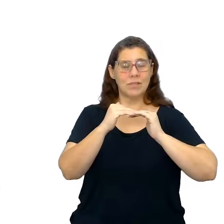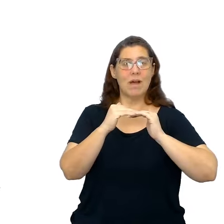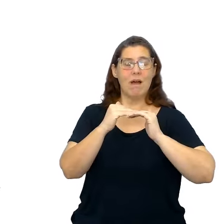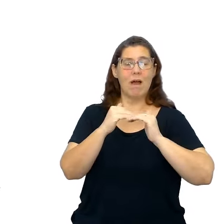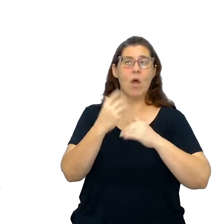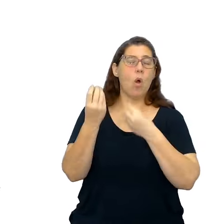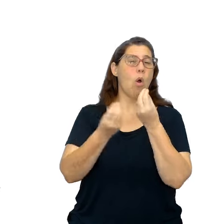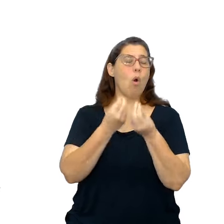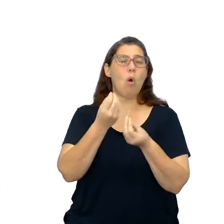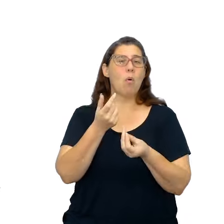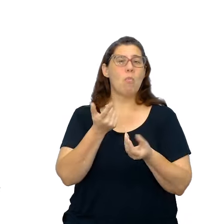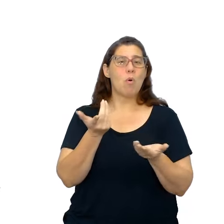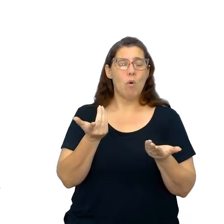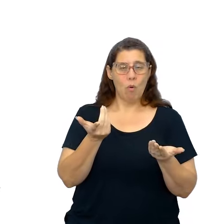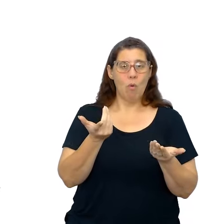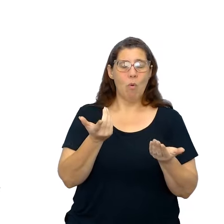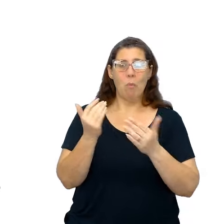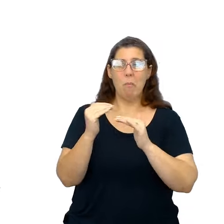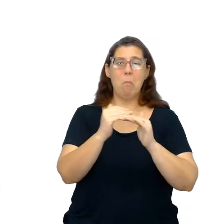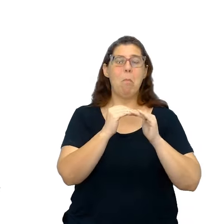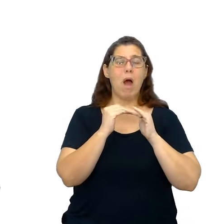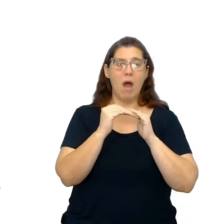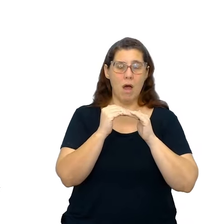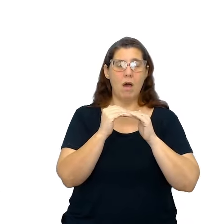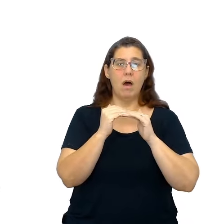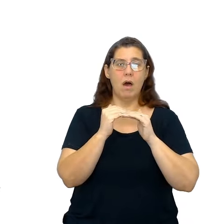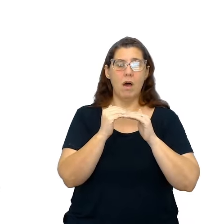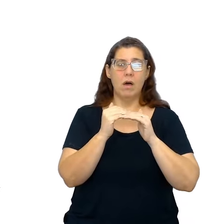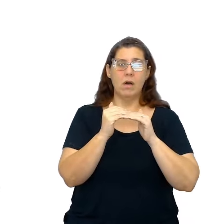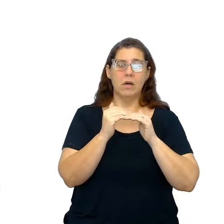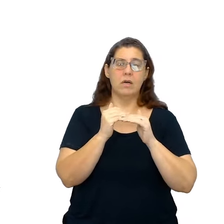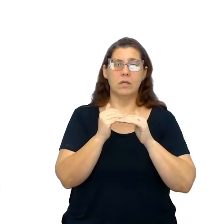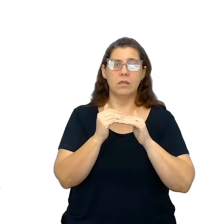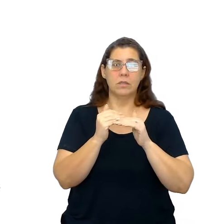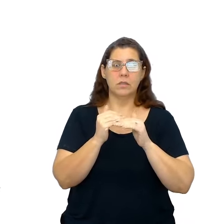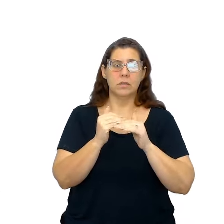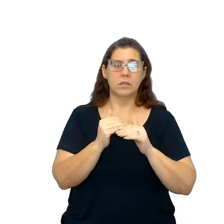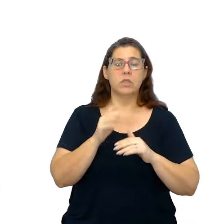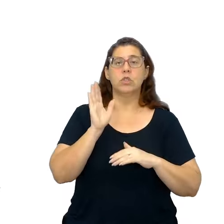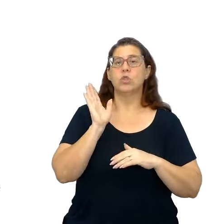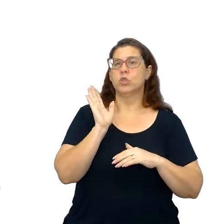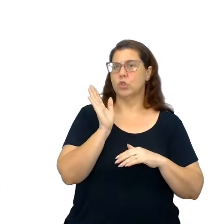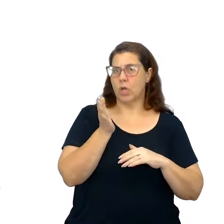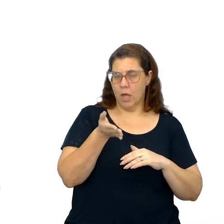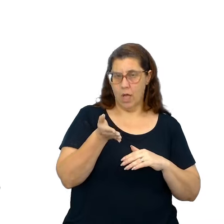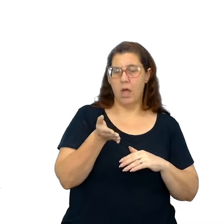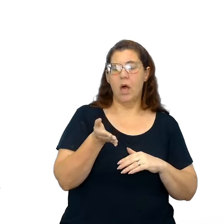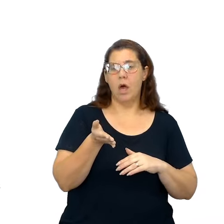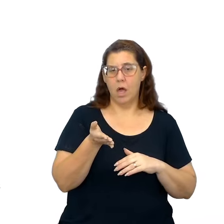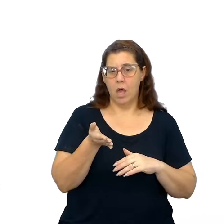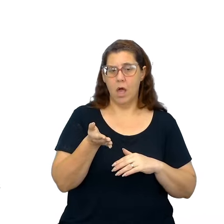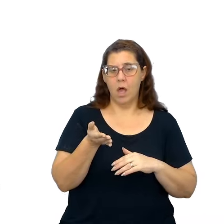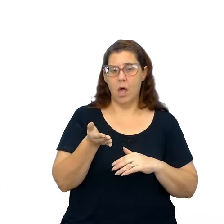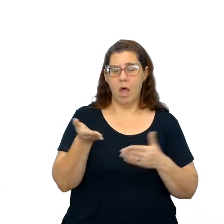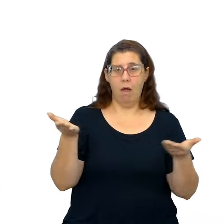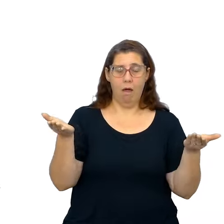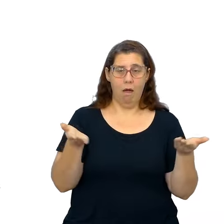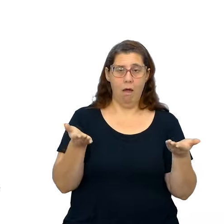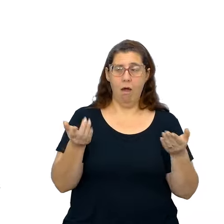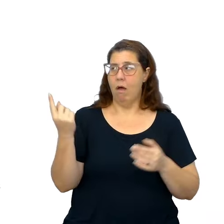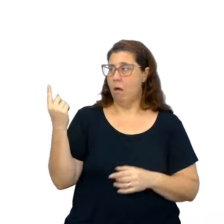que a gente gera uma padronização, né, e eles já estão aqui mediante aí